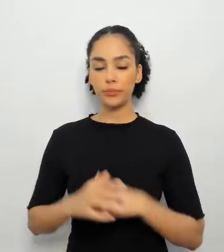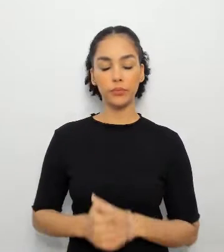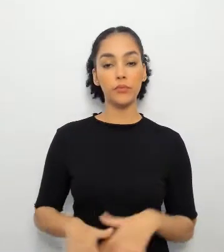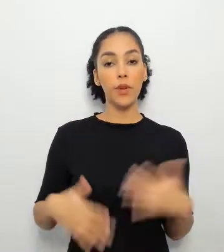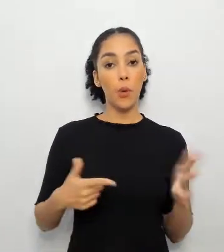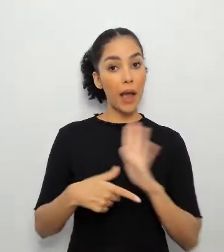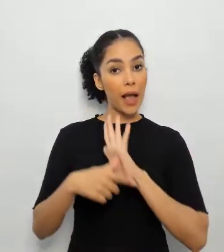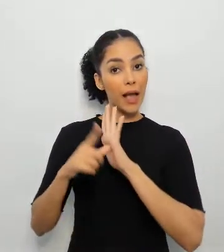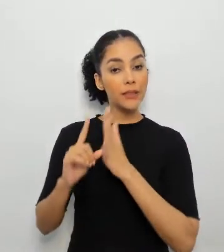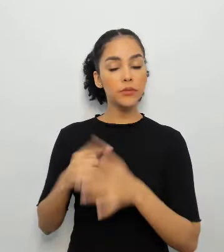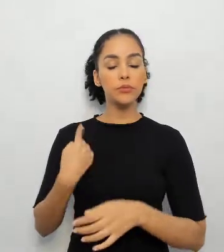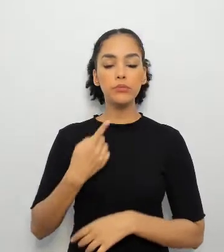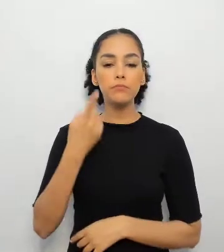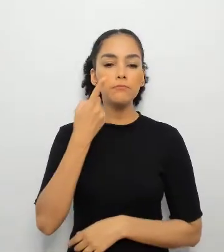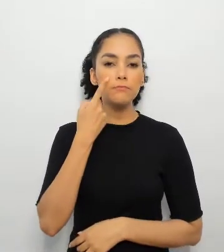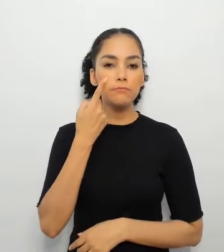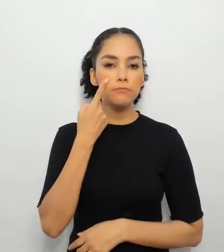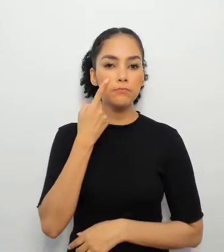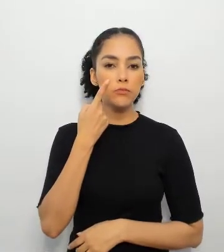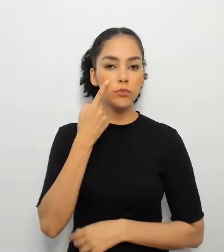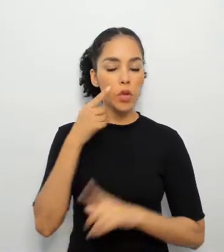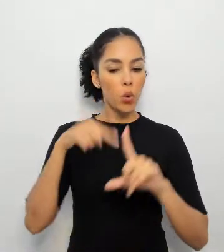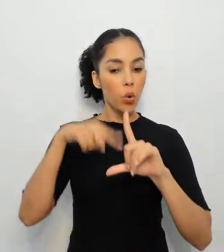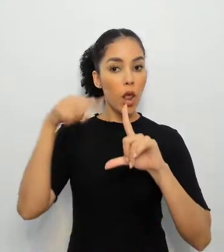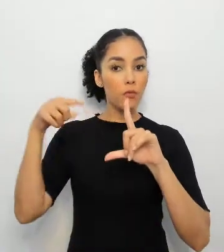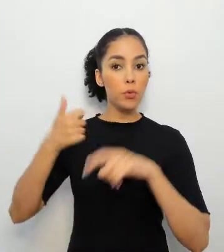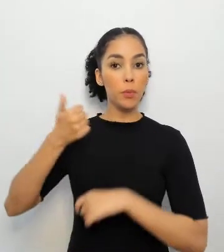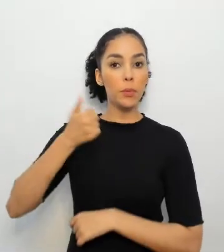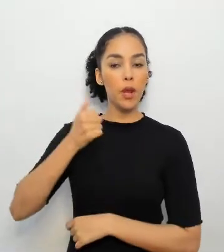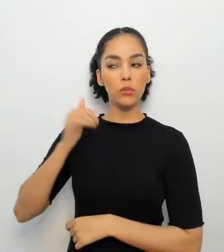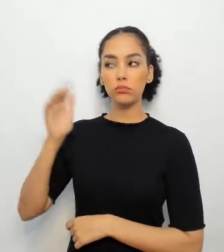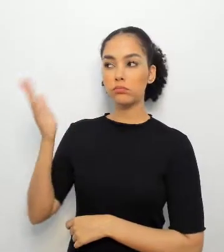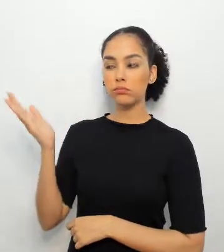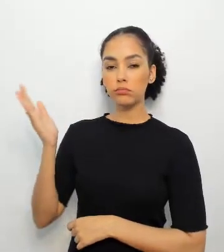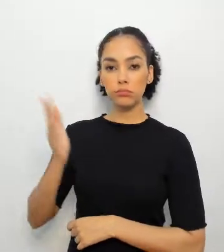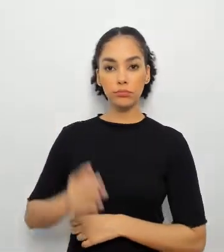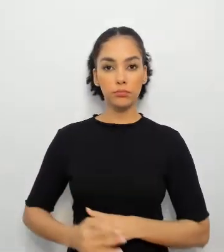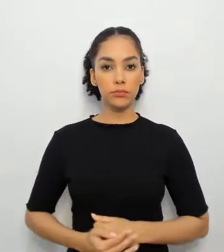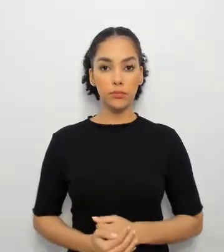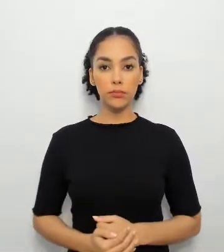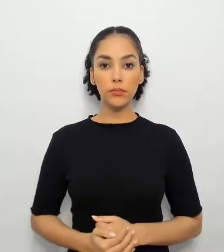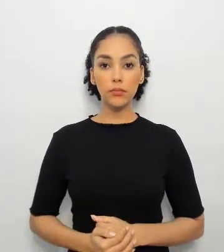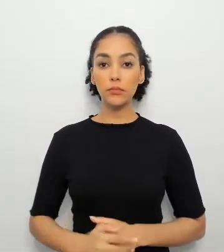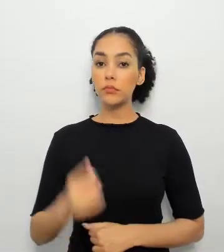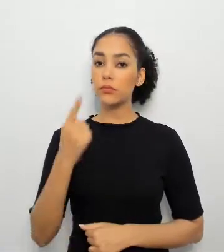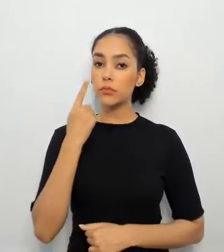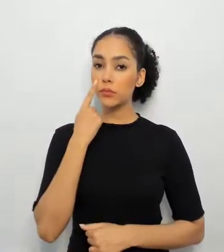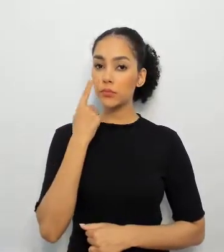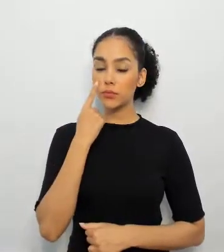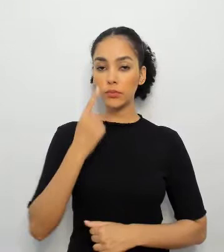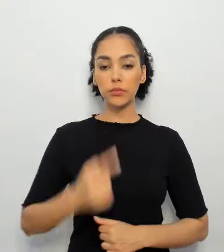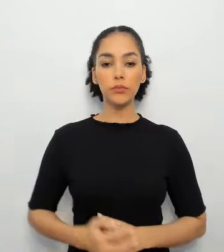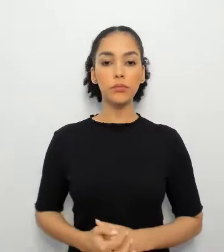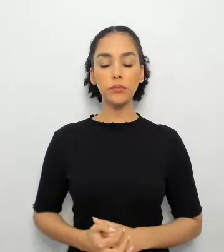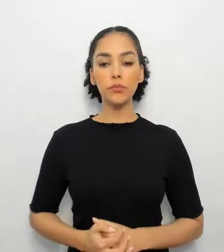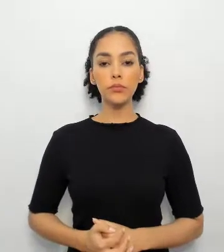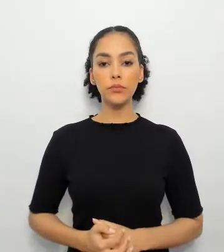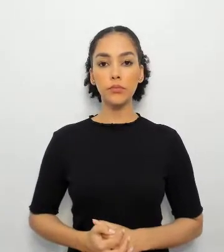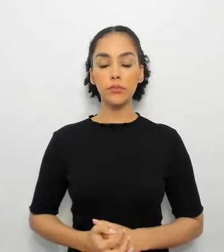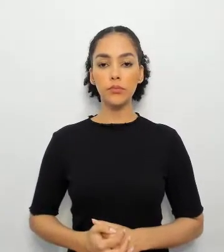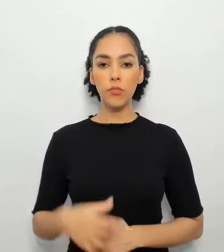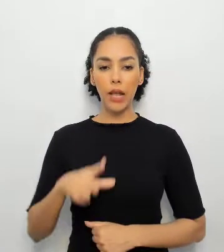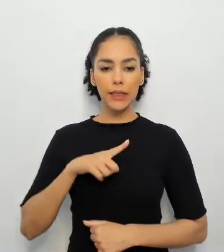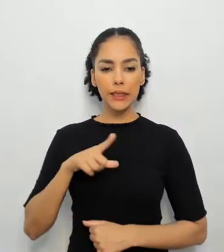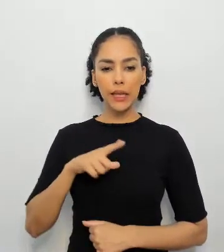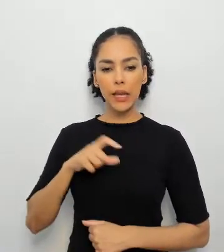qual o gráfico correto, a gente vai examinar esse gráfico, esse primeiro gráfico aqui inicialmente. Observe, essa parte que está